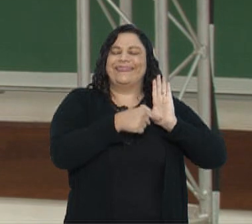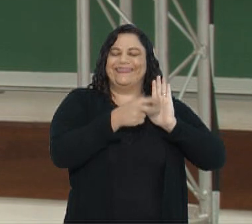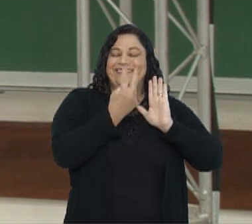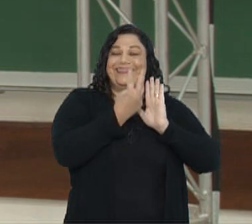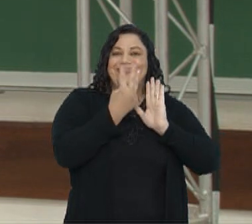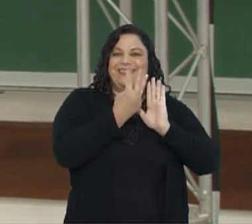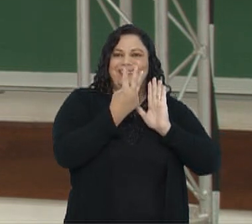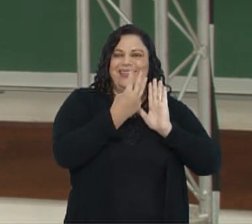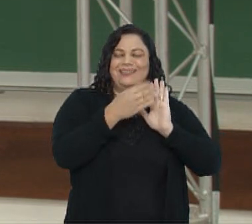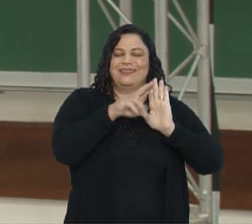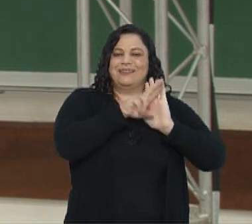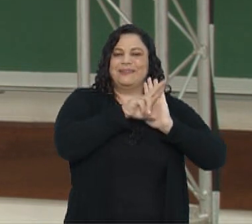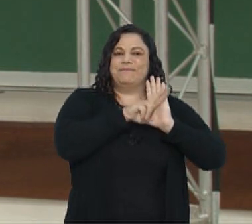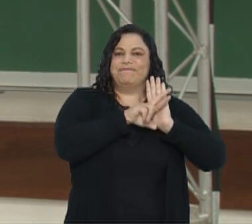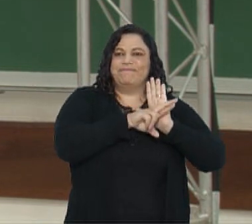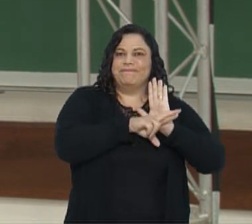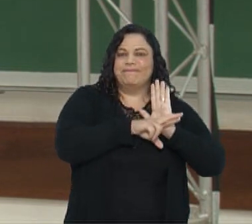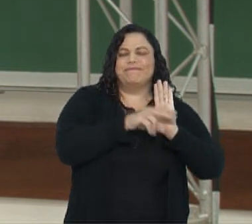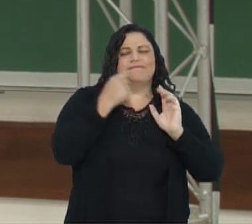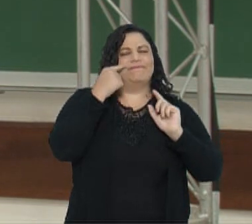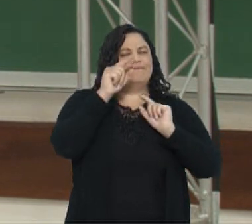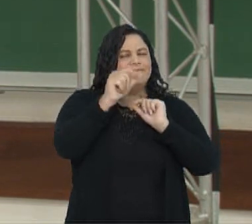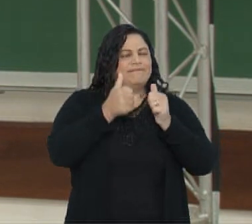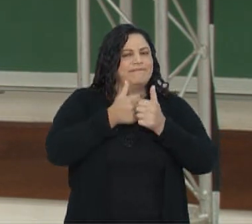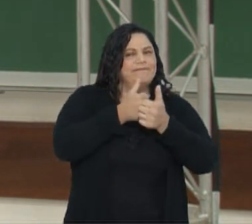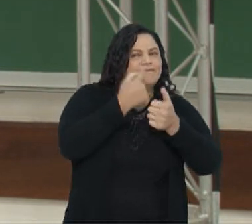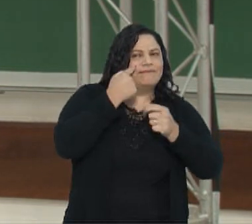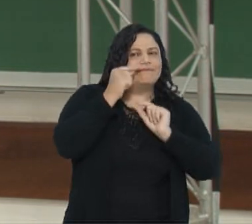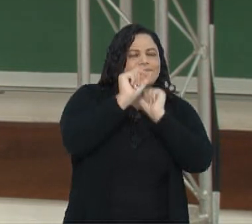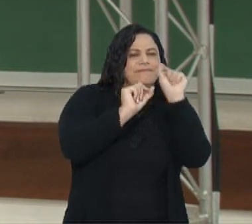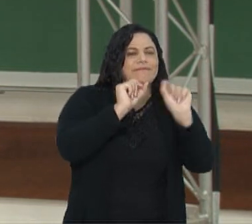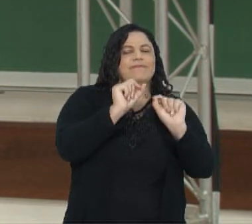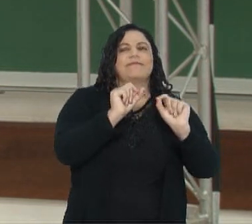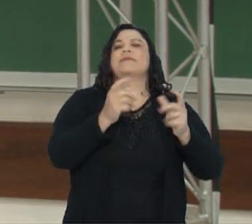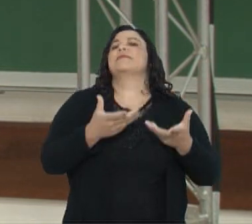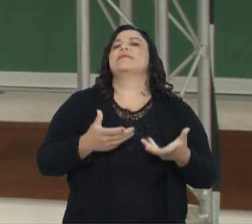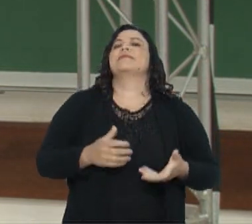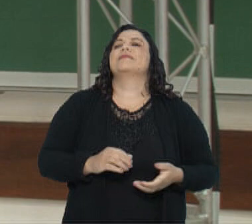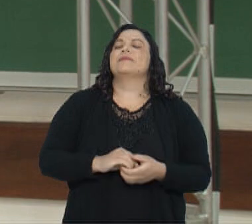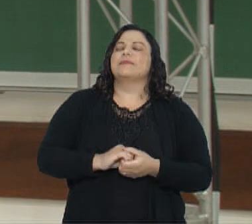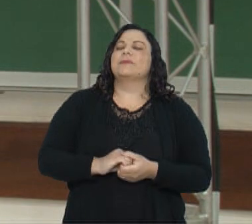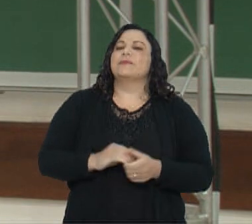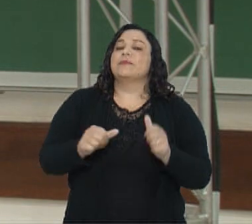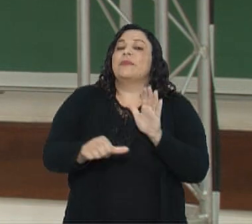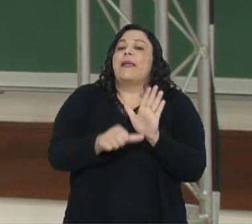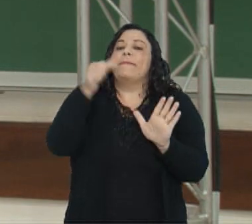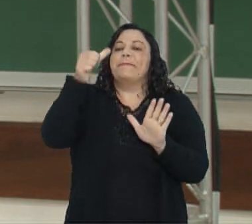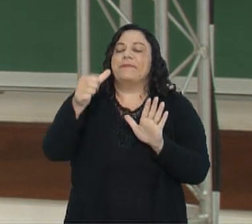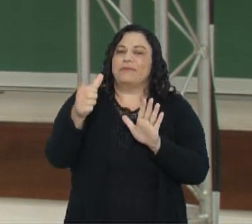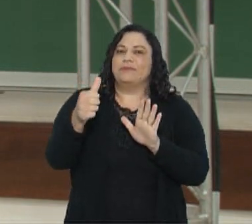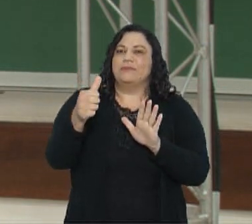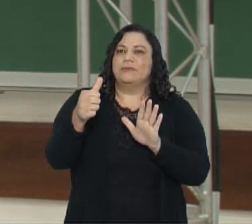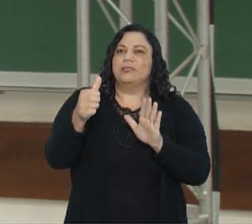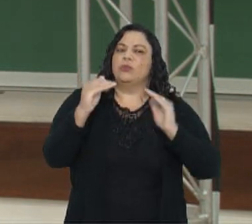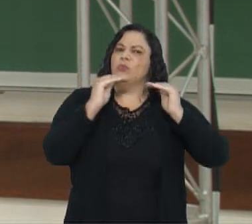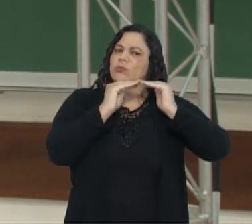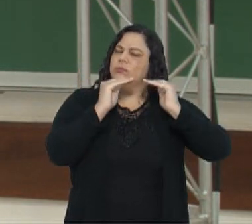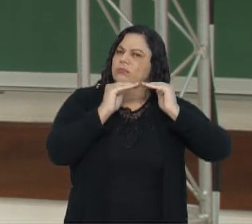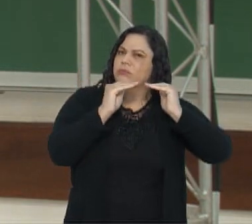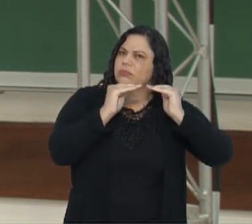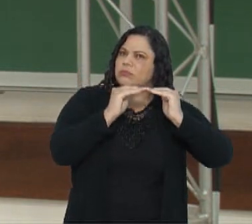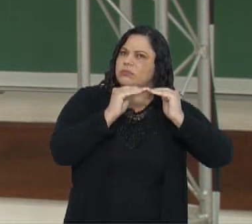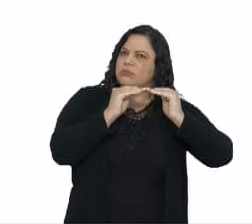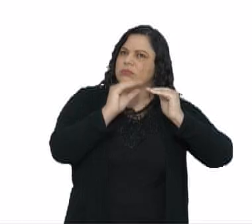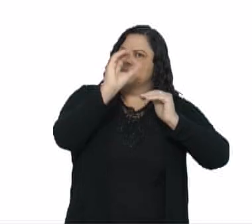critérios, vão conseguir sem problema nenhum. Fica muito facinho lá. Então, veja, primeiro, pela concordância.